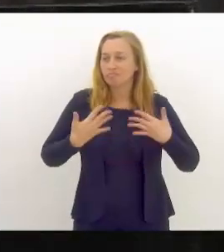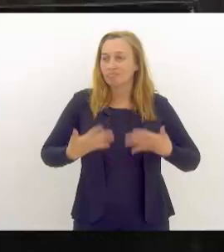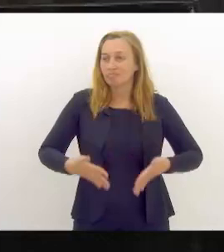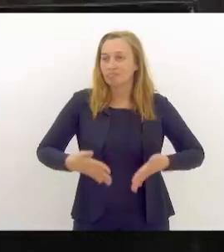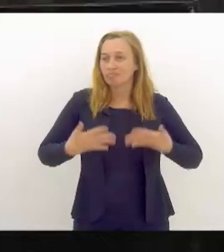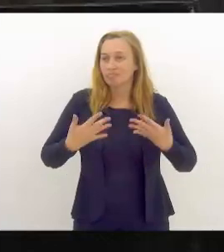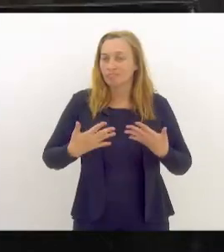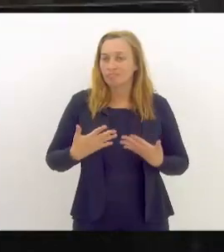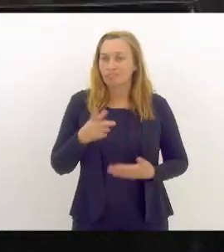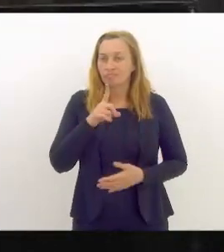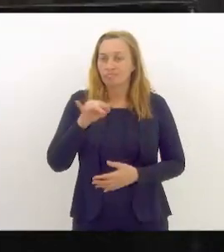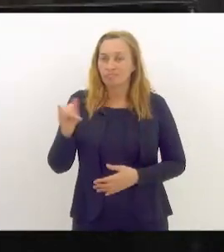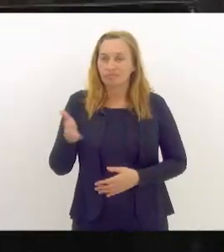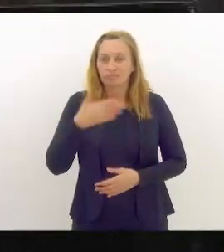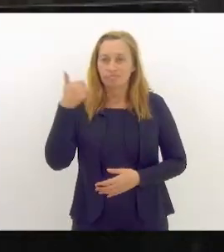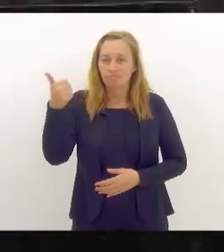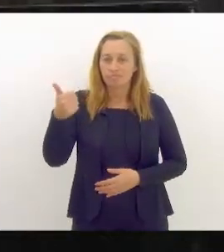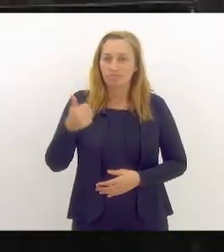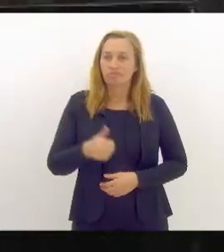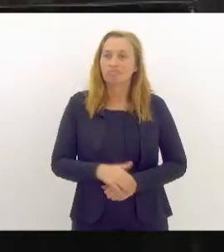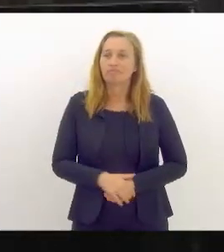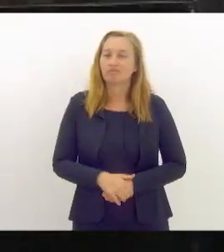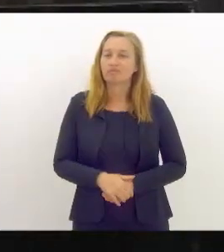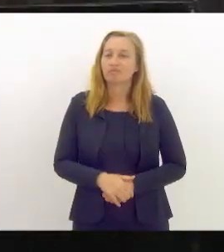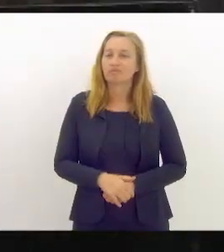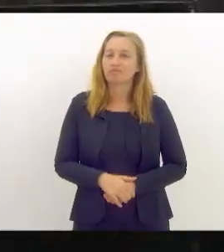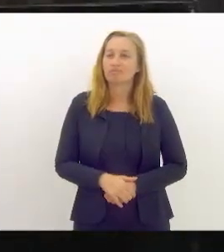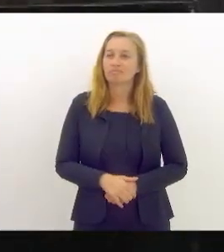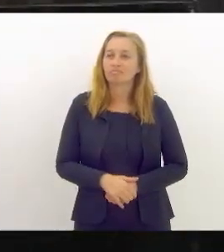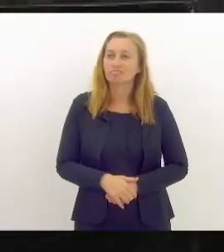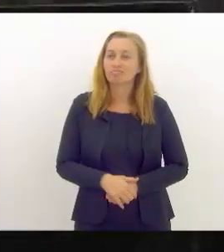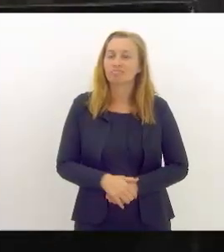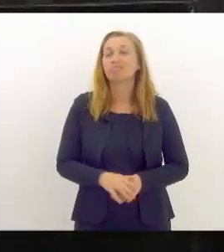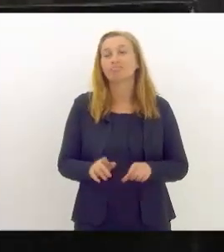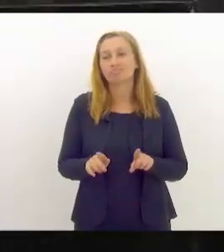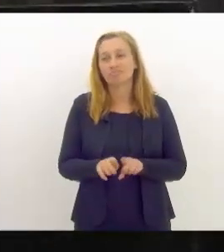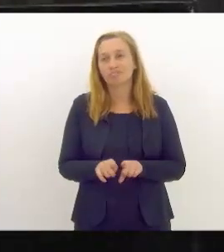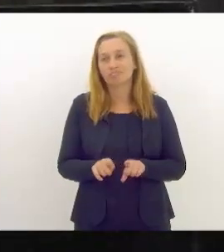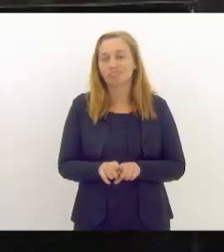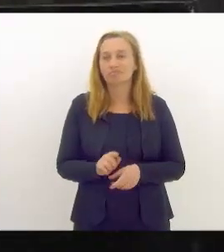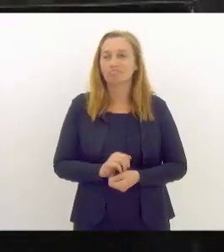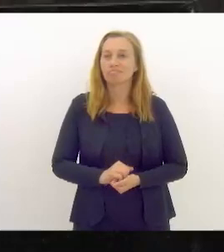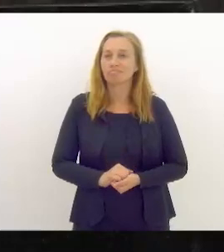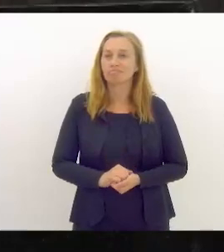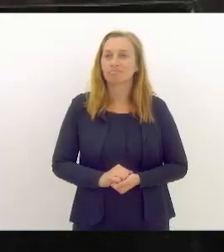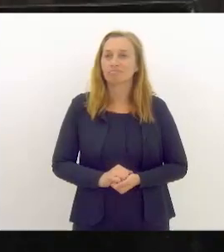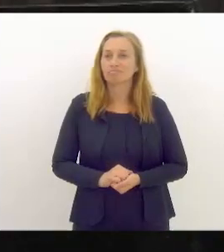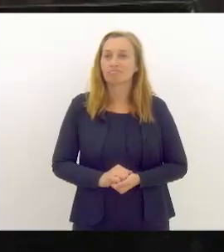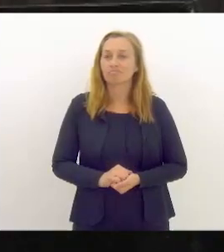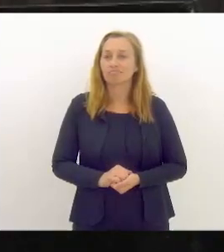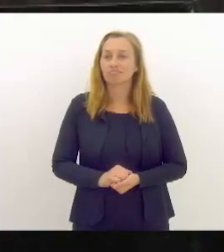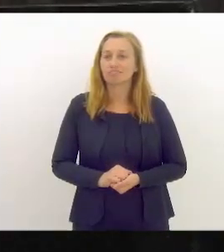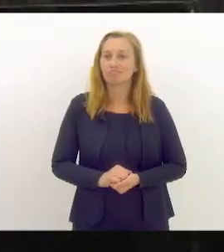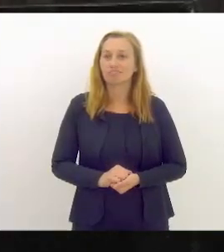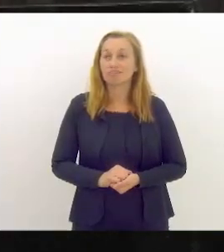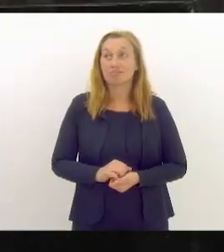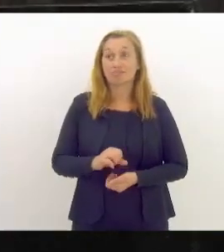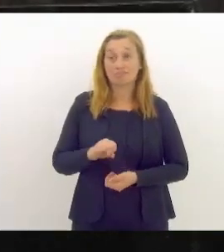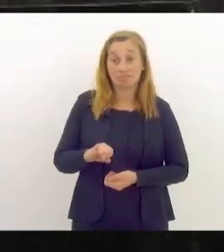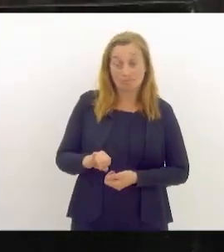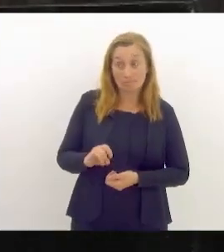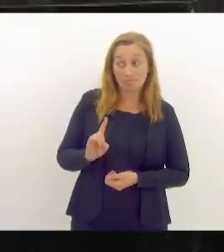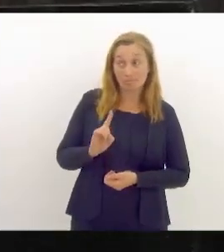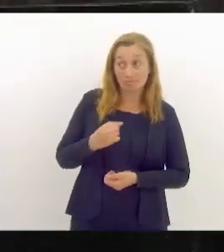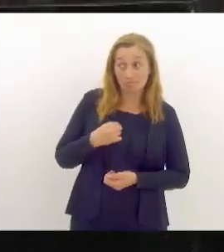tornando meus dias melhores e Sem dúvida nenhuma E ai de mim se eu não